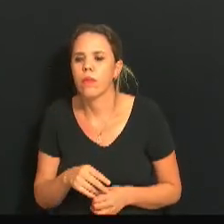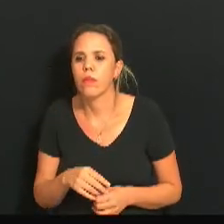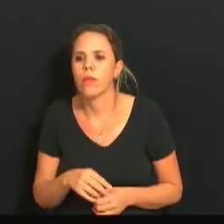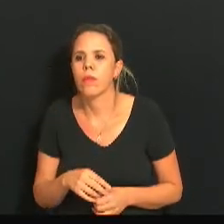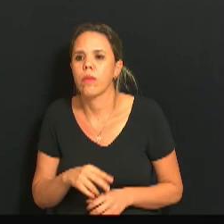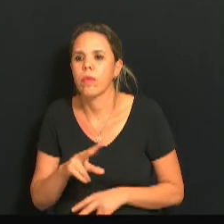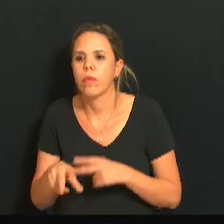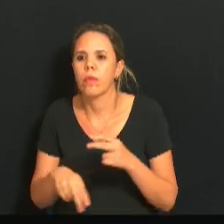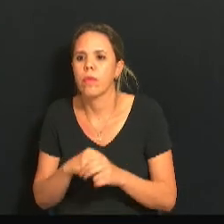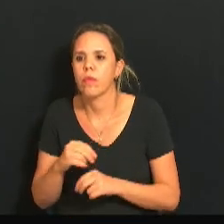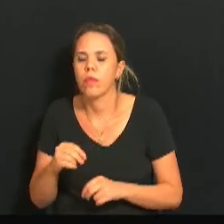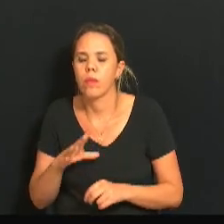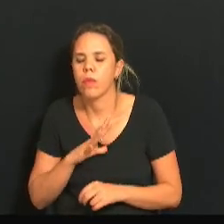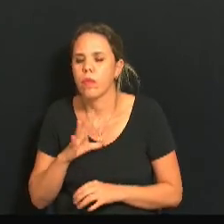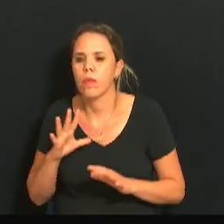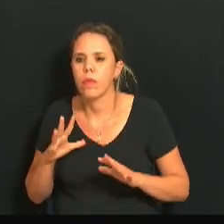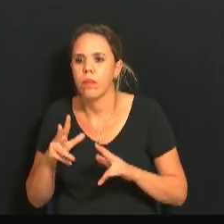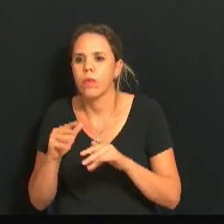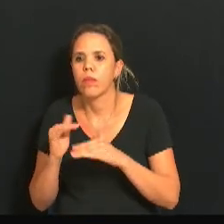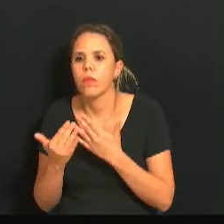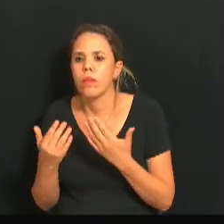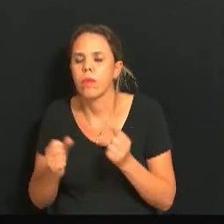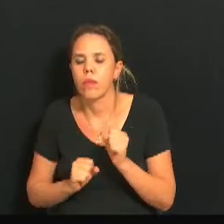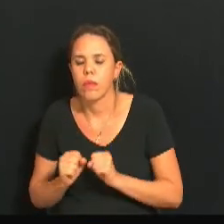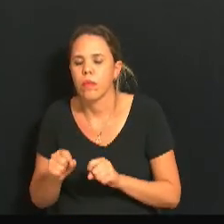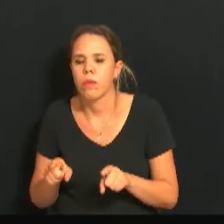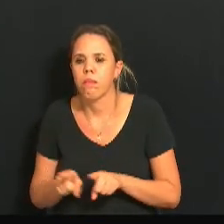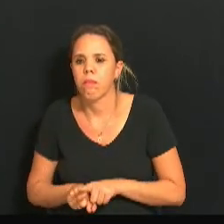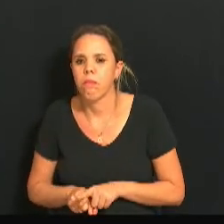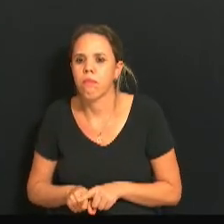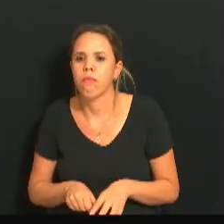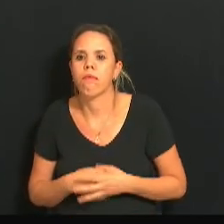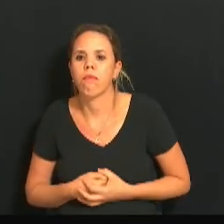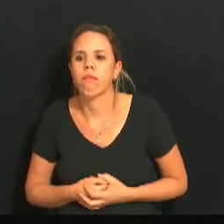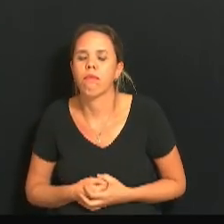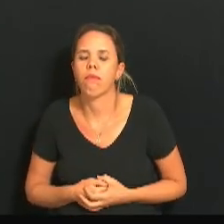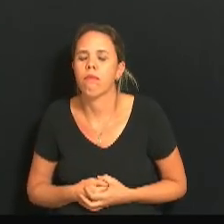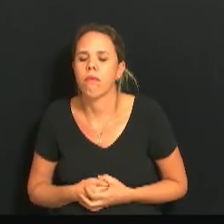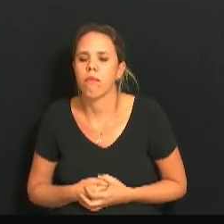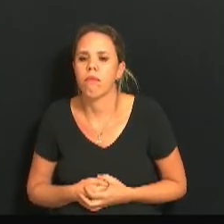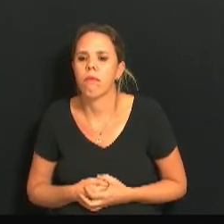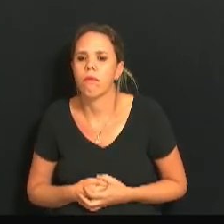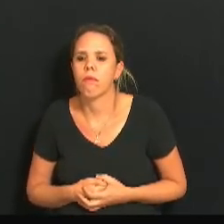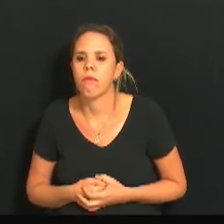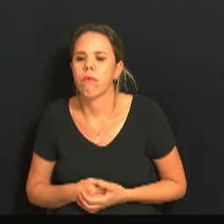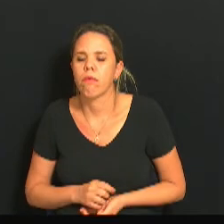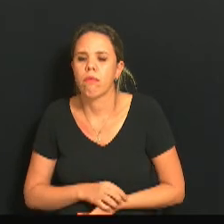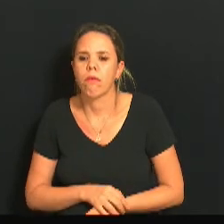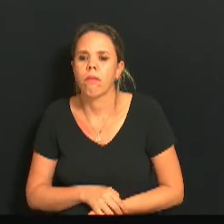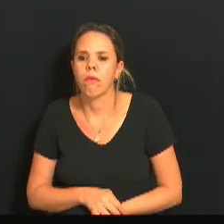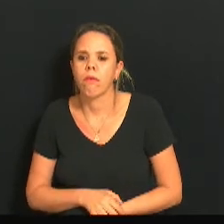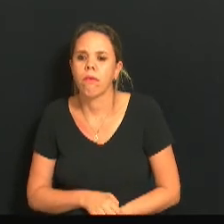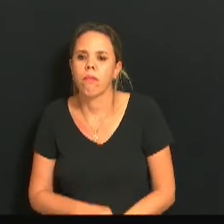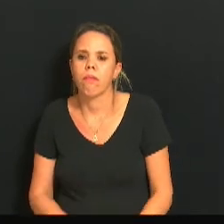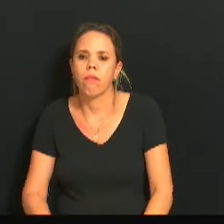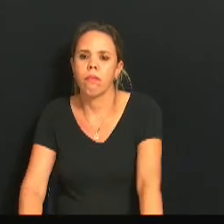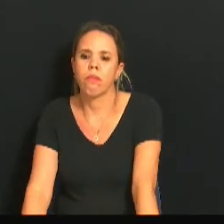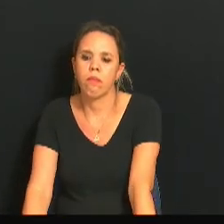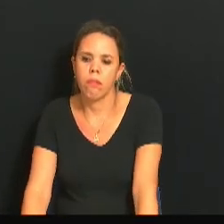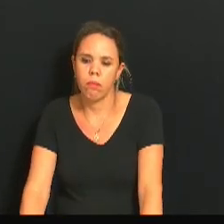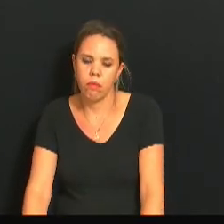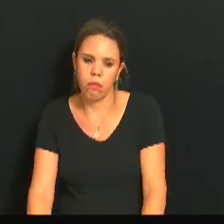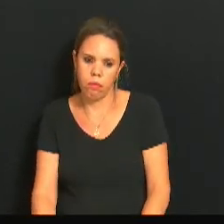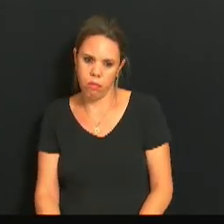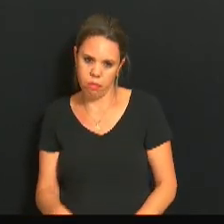Industrial como um presente para Campinas você que a gente acabou de ser apresentado aí através desse